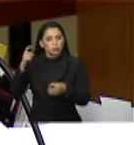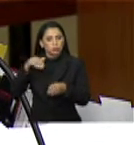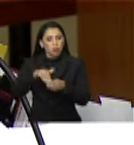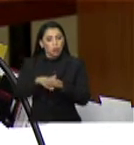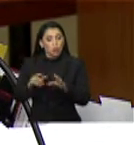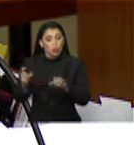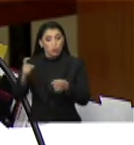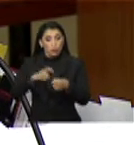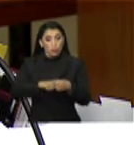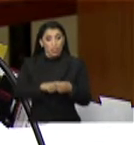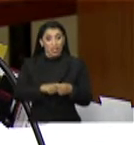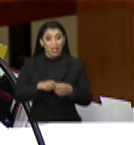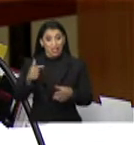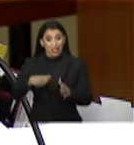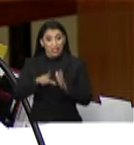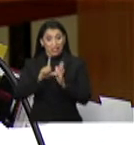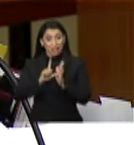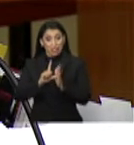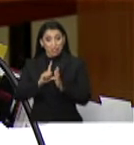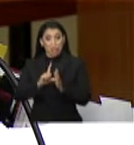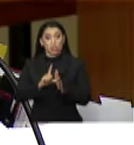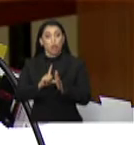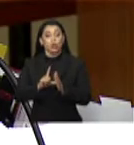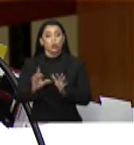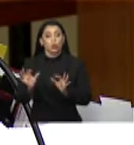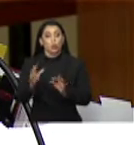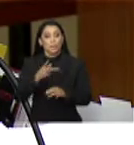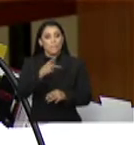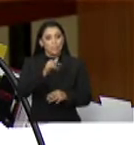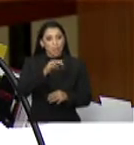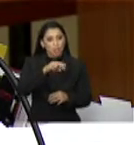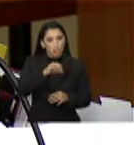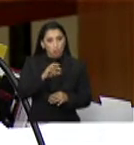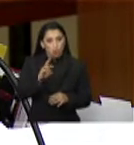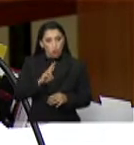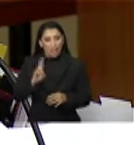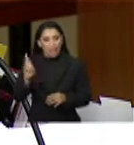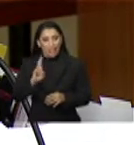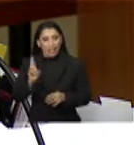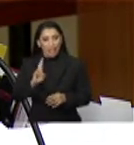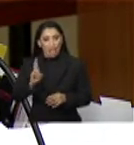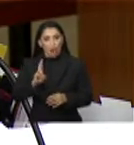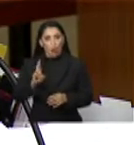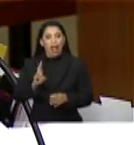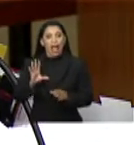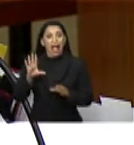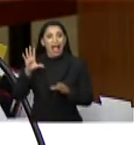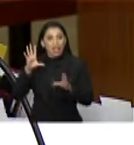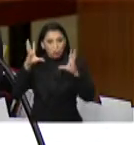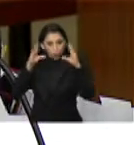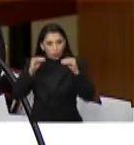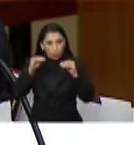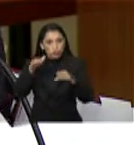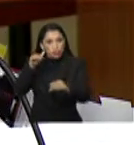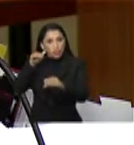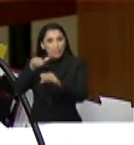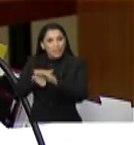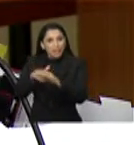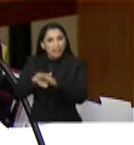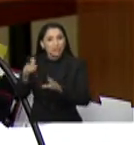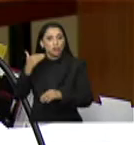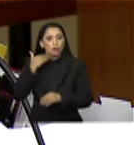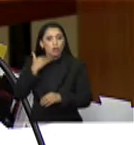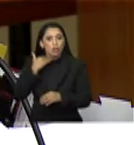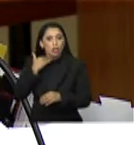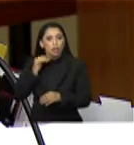do plano real o Brasil tinha o overnight você aplicava a noite para pegar de manhã e ganhava né juros